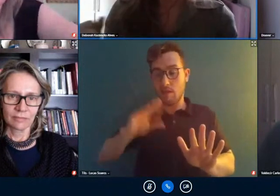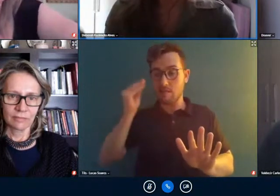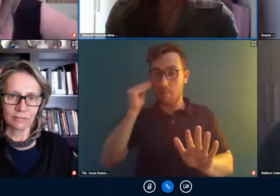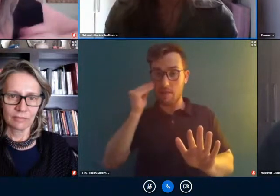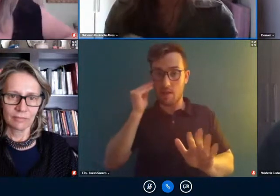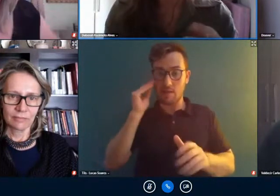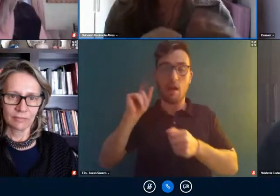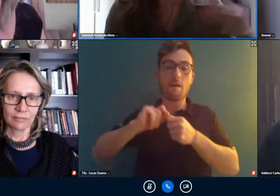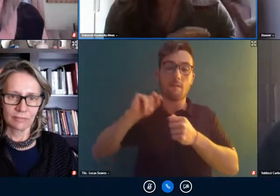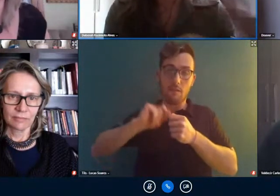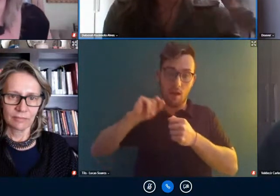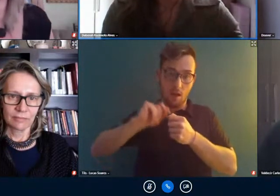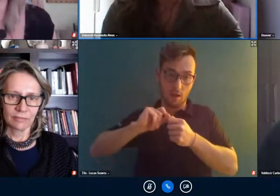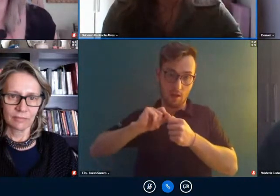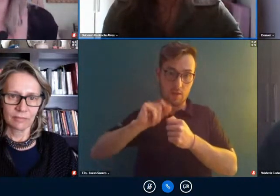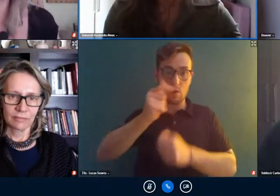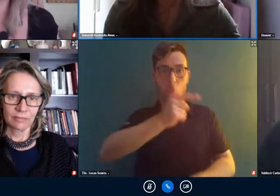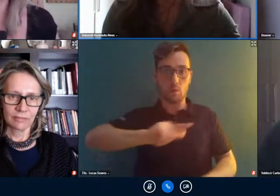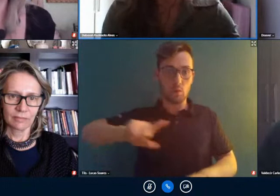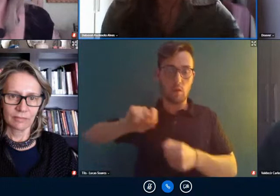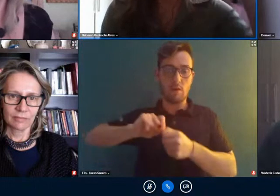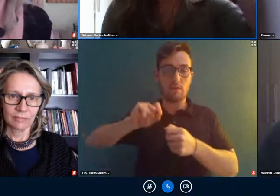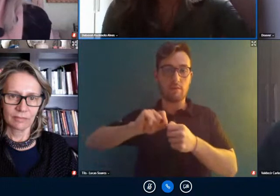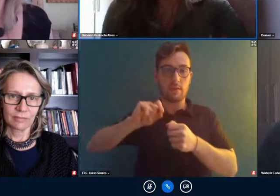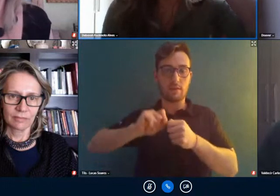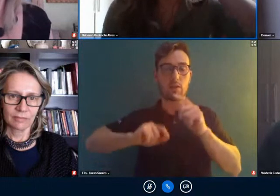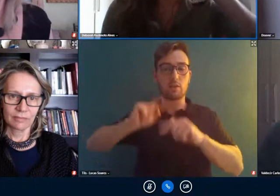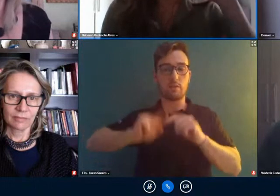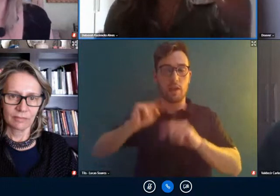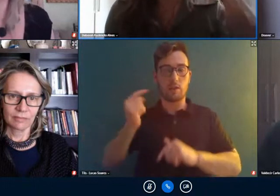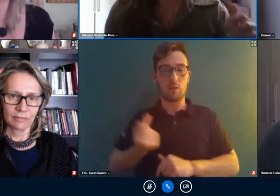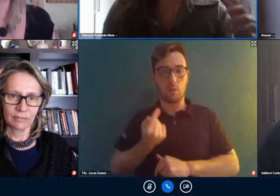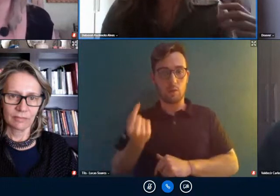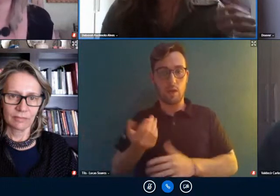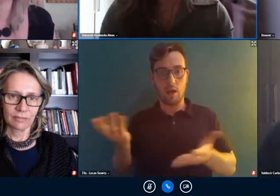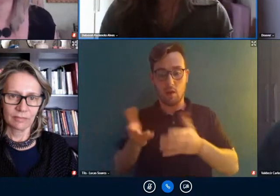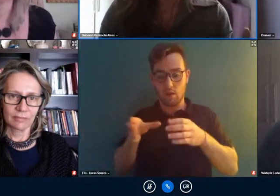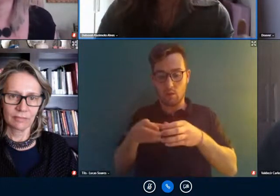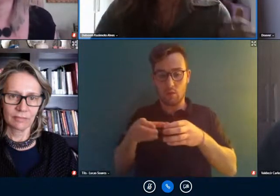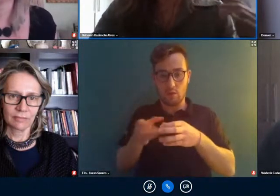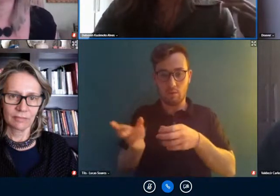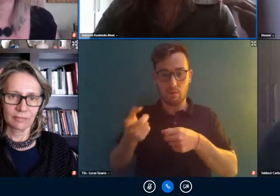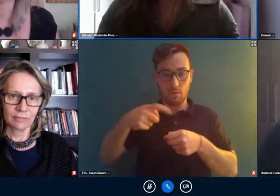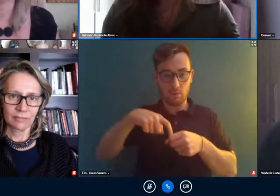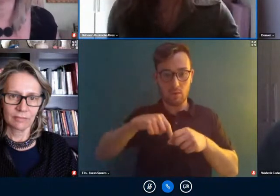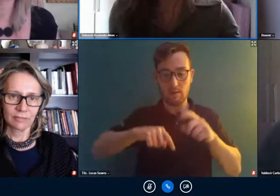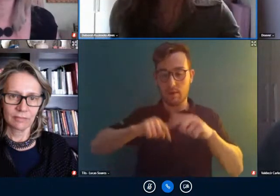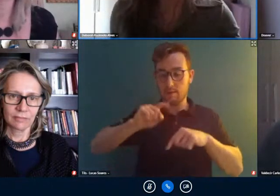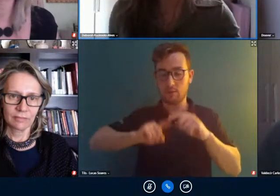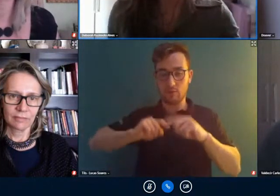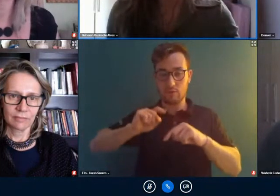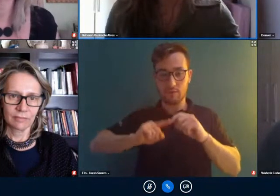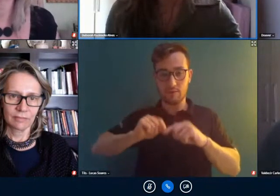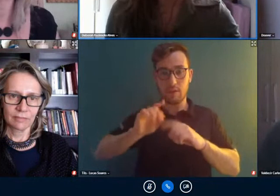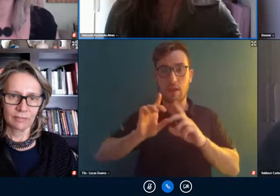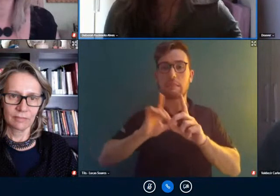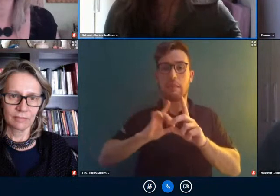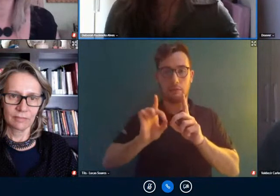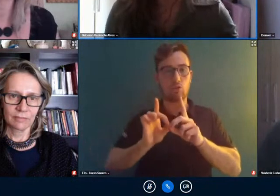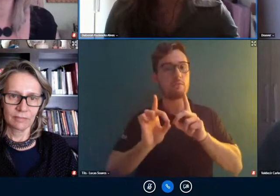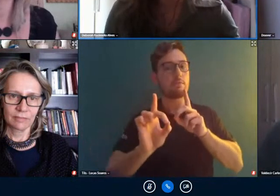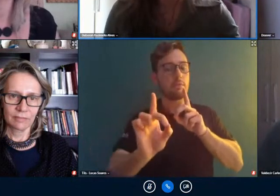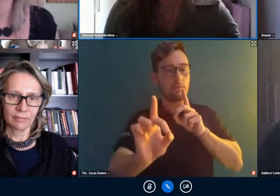faz e segue fazendo as atividades sozinhos. O grupo agora voltou com as atividades mantendo o distanciamento e